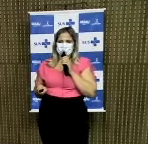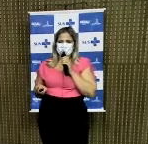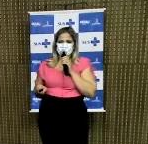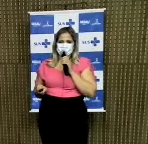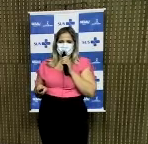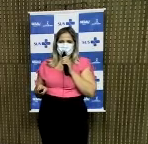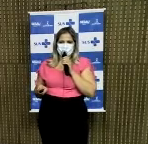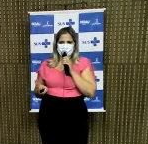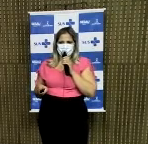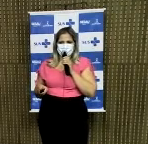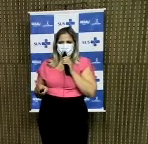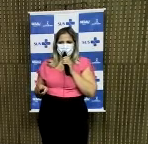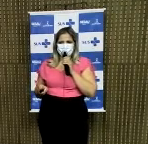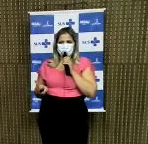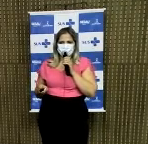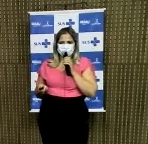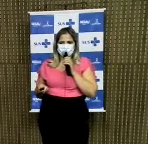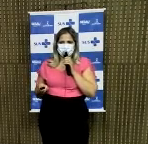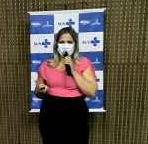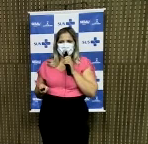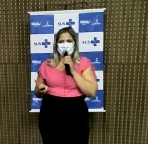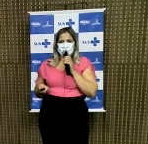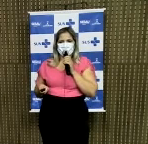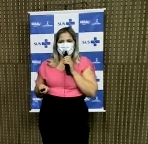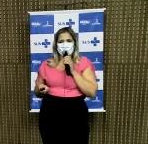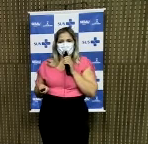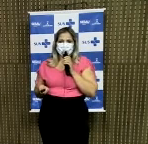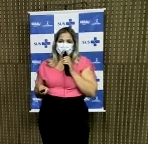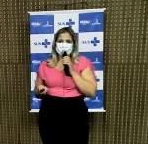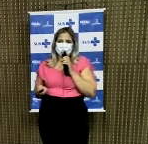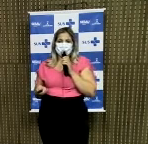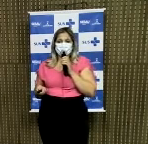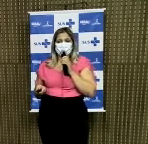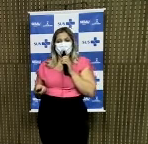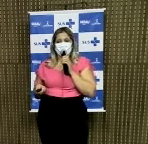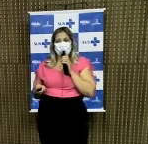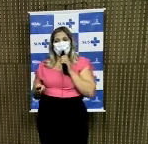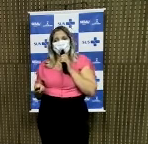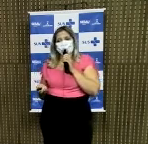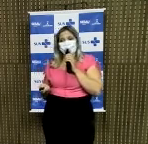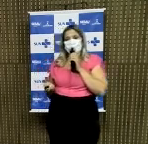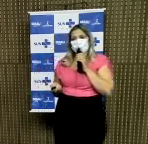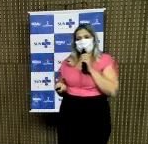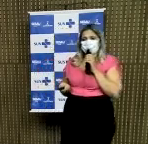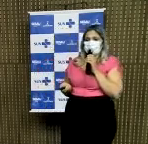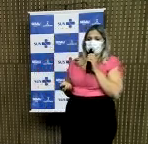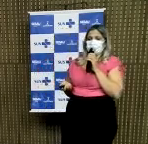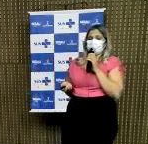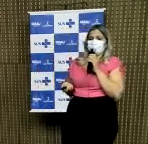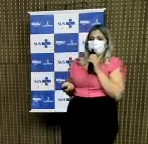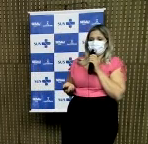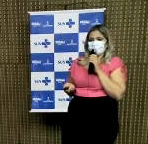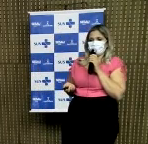Aí tem os indicadores do Previne Brasil, que também eles,